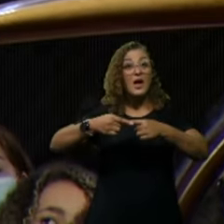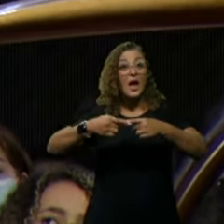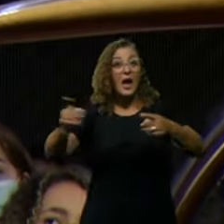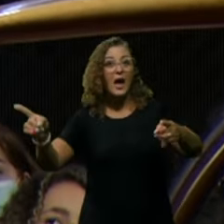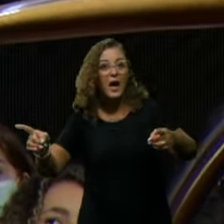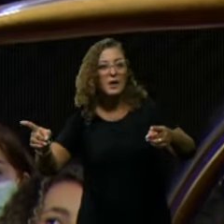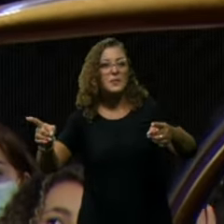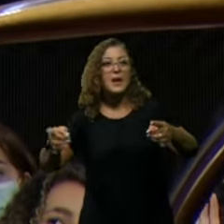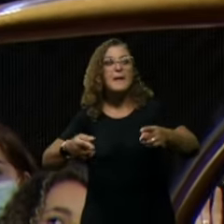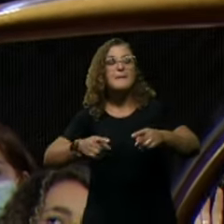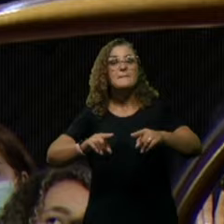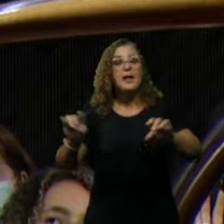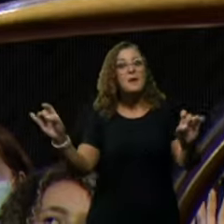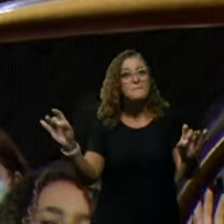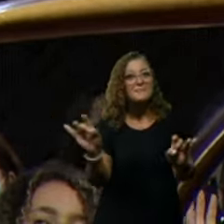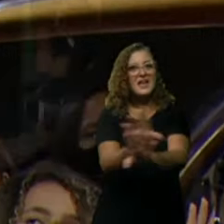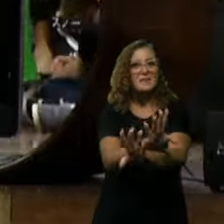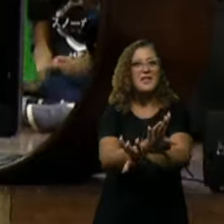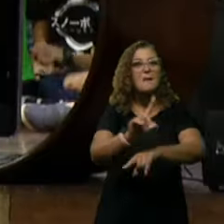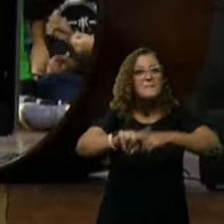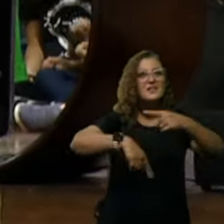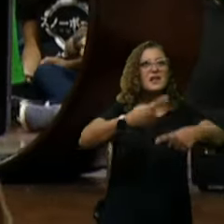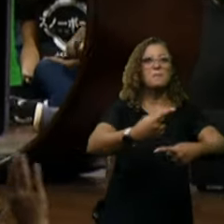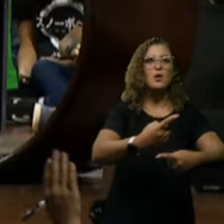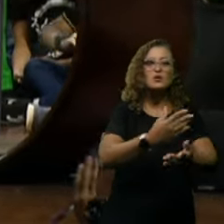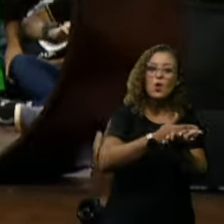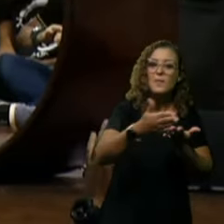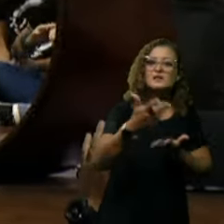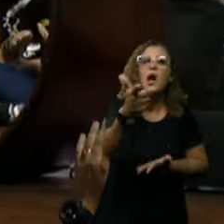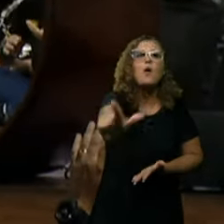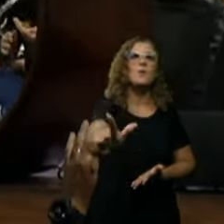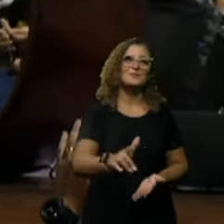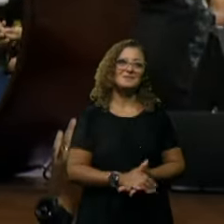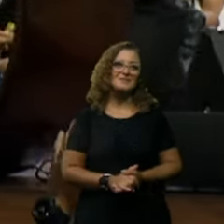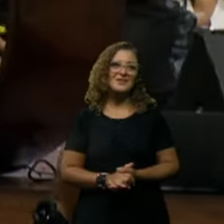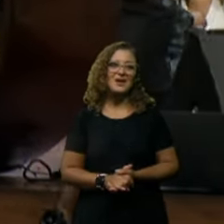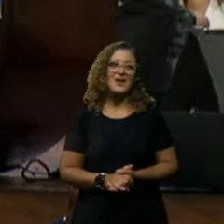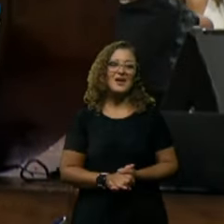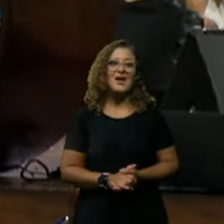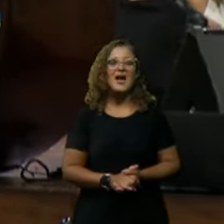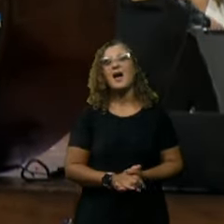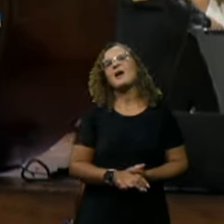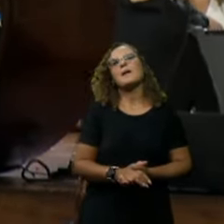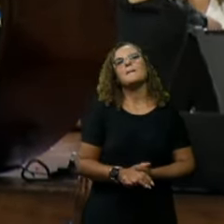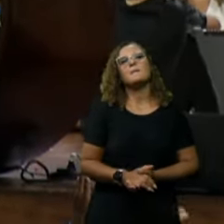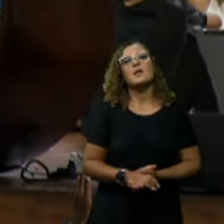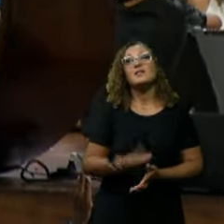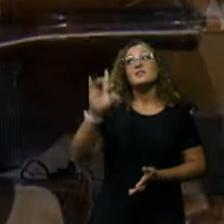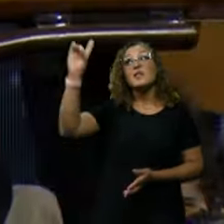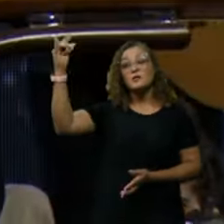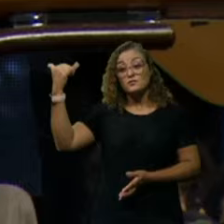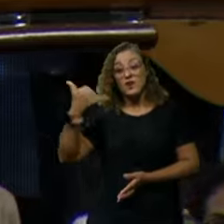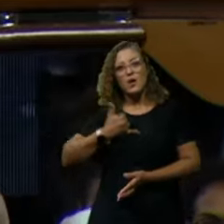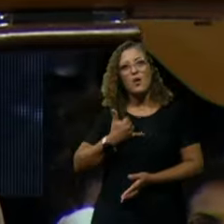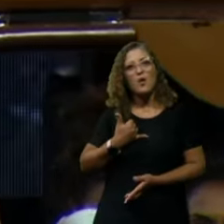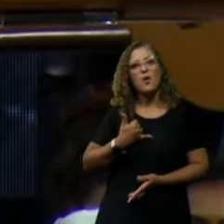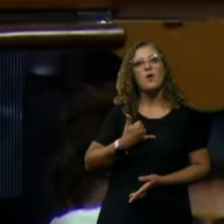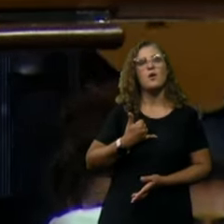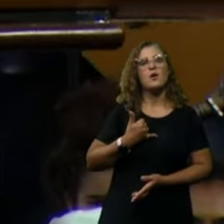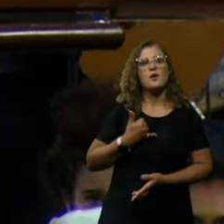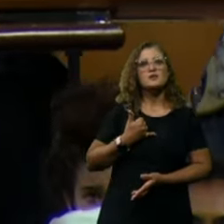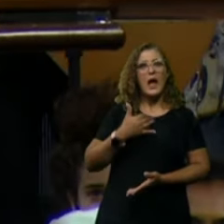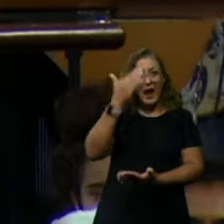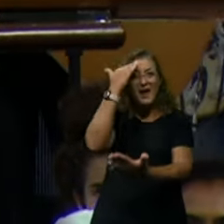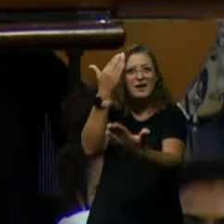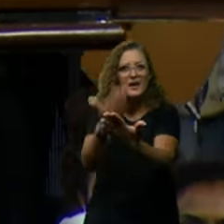o antigo O problema é que todo mundo só que abrir e ninguém quer fechar aí Deus falou para mim quem crê coma quem não crê como